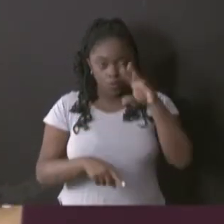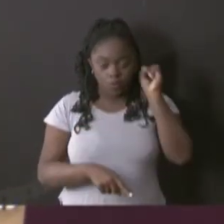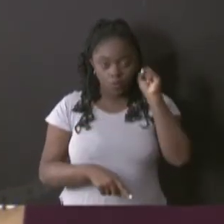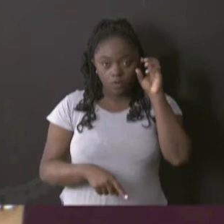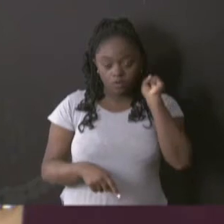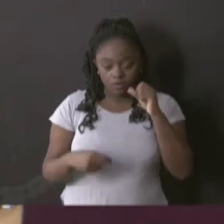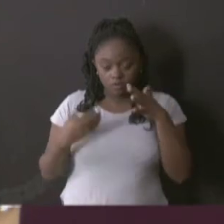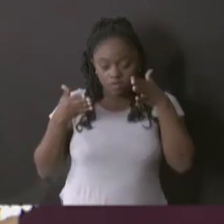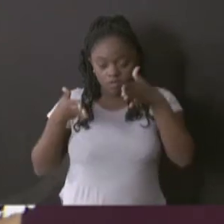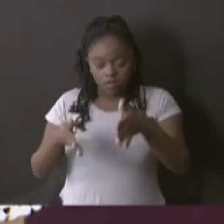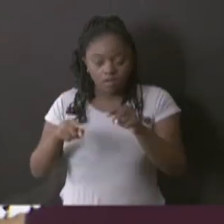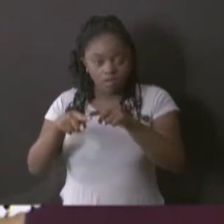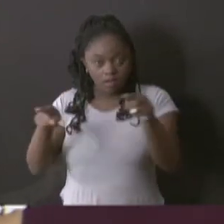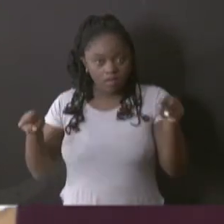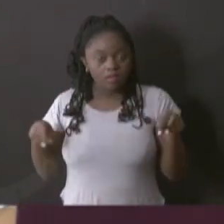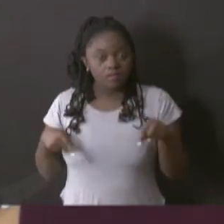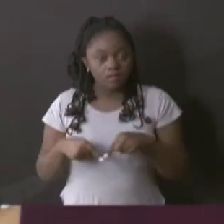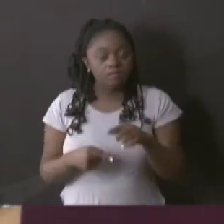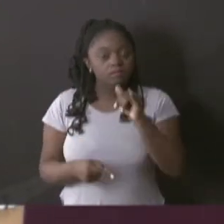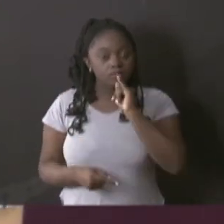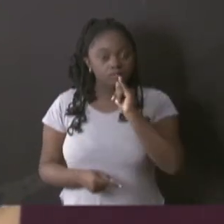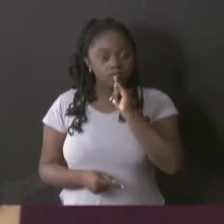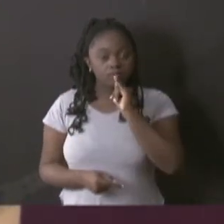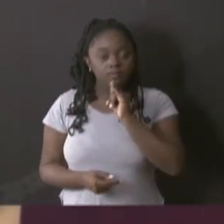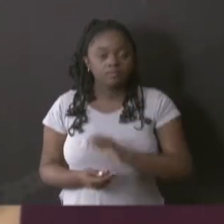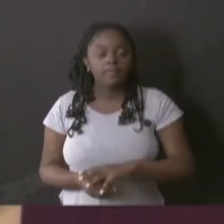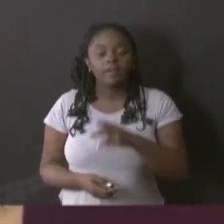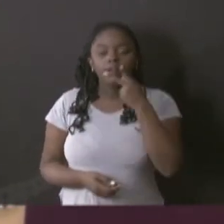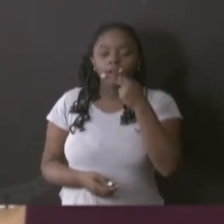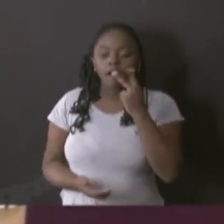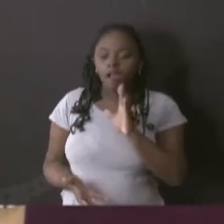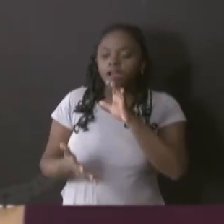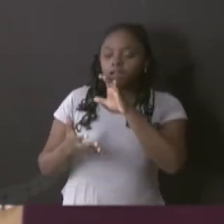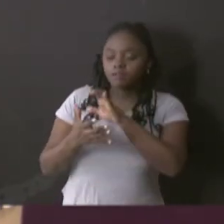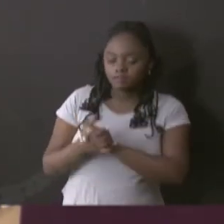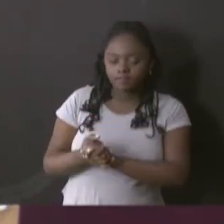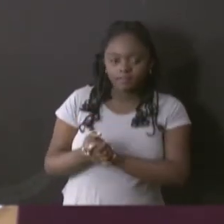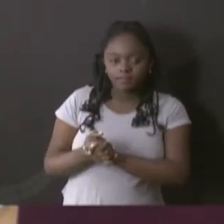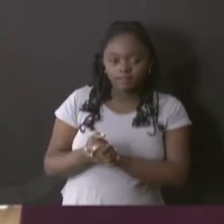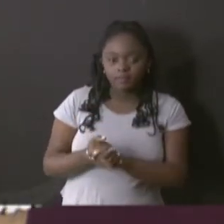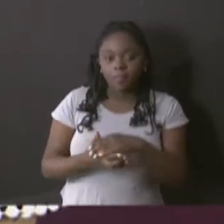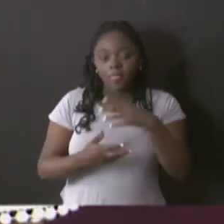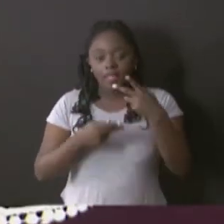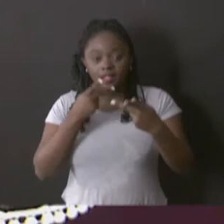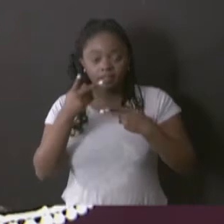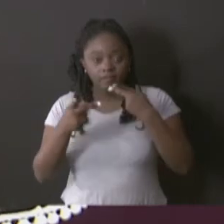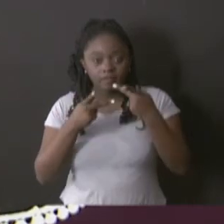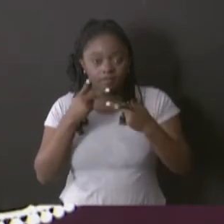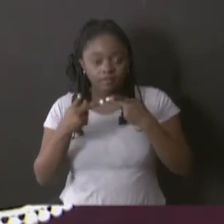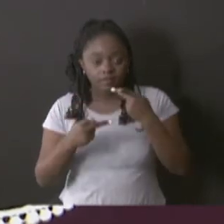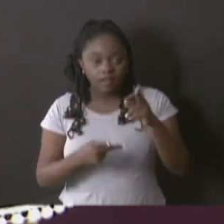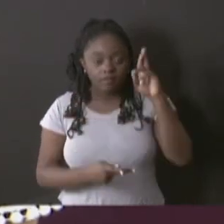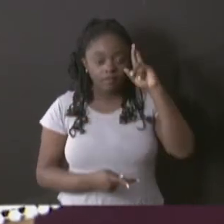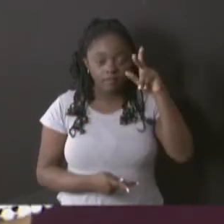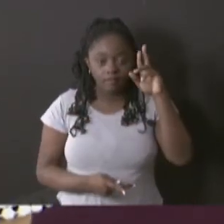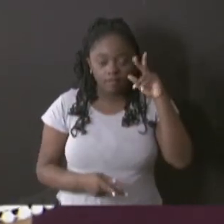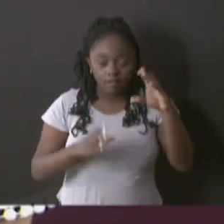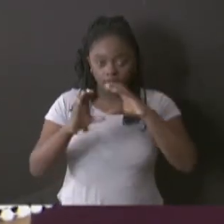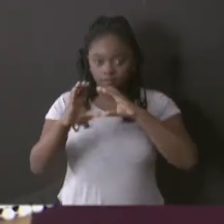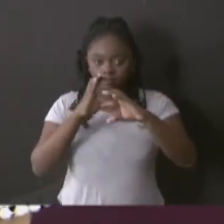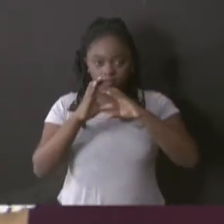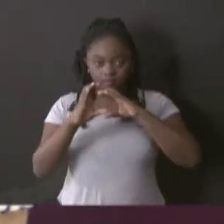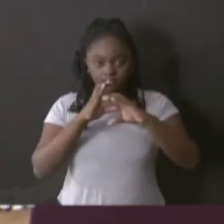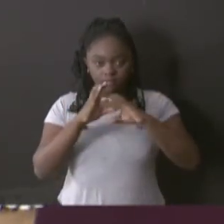meu consultório, então vamos supor que ele está questionando o casamento, ele fala da falha na comunicação. O